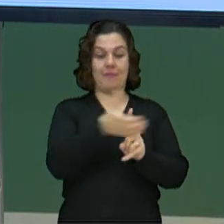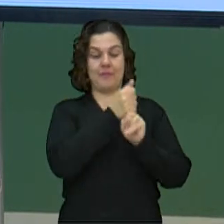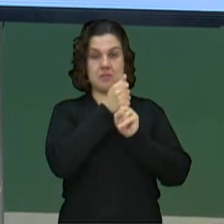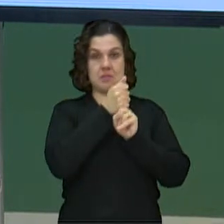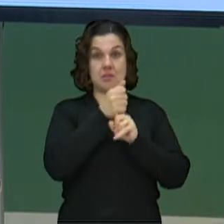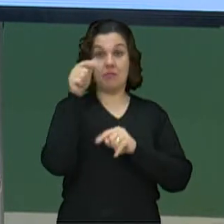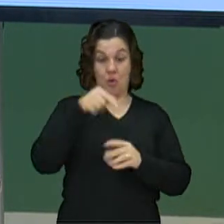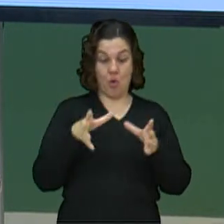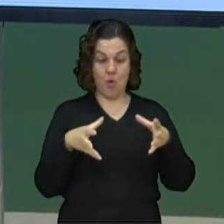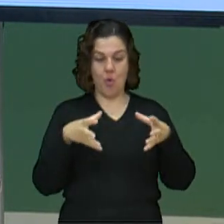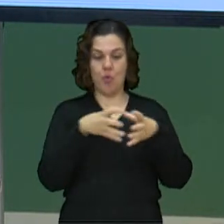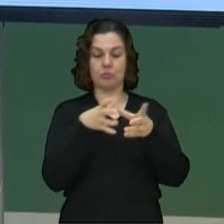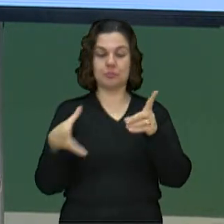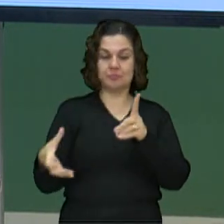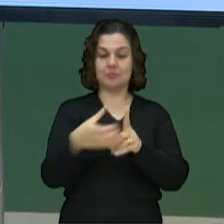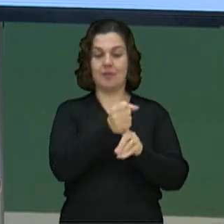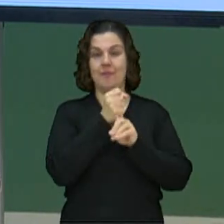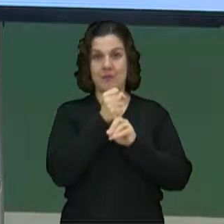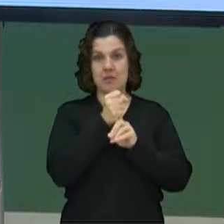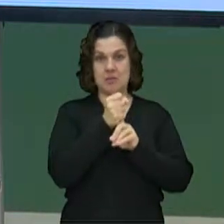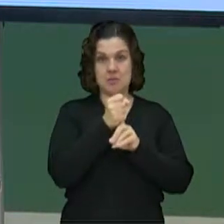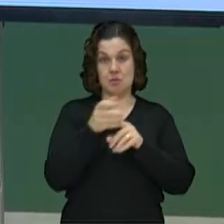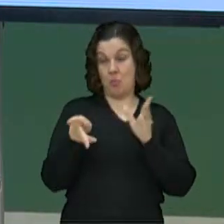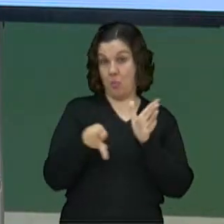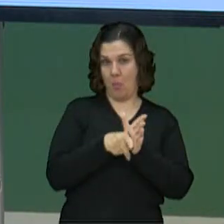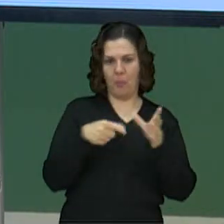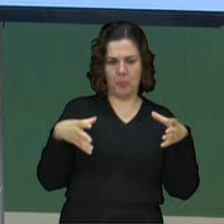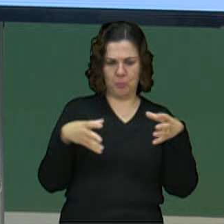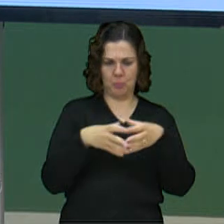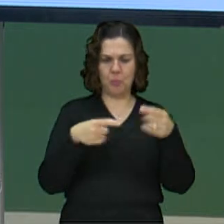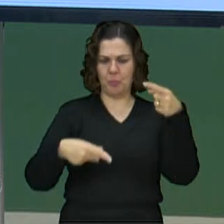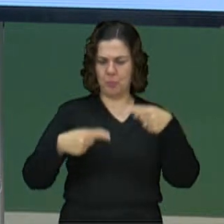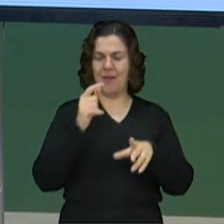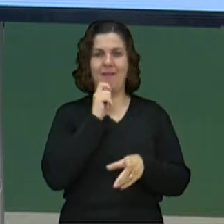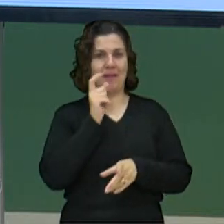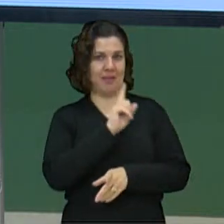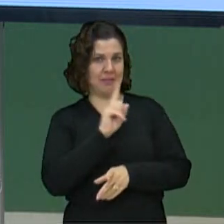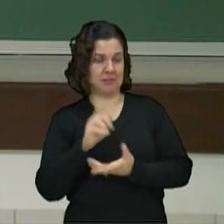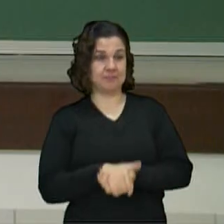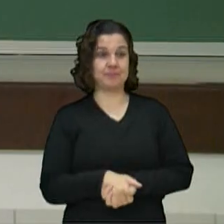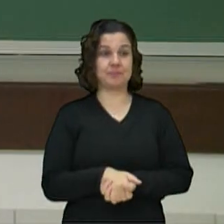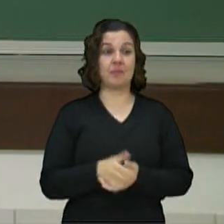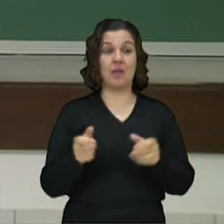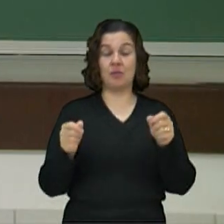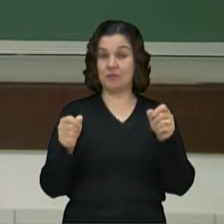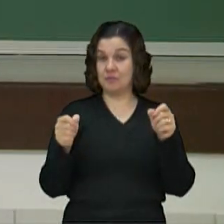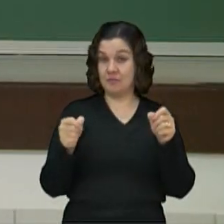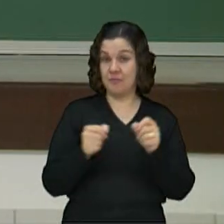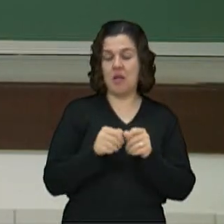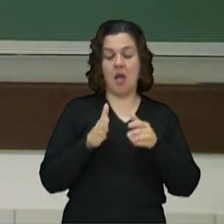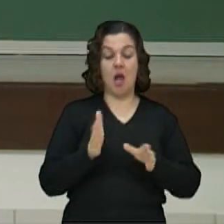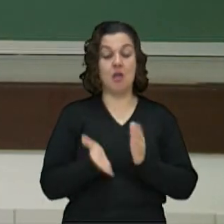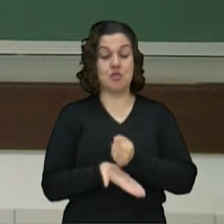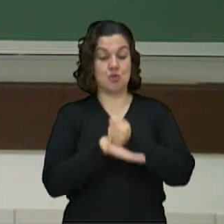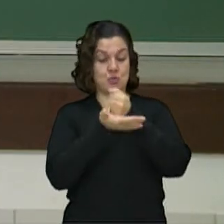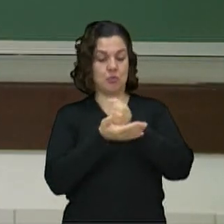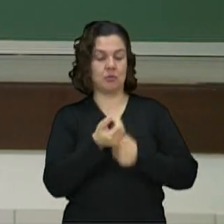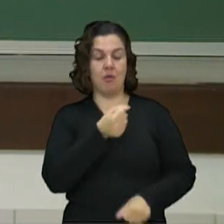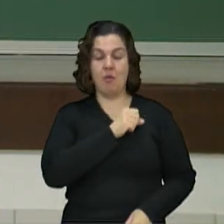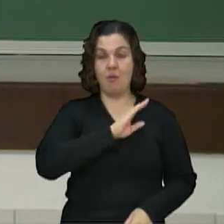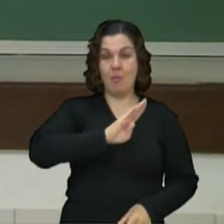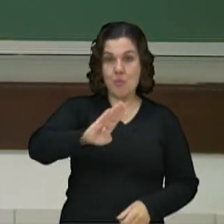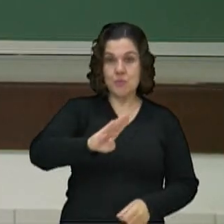grupo fascista, não um partido político ainda, fundado com a ajuda do Mussolini em